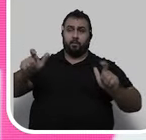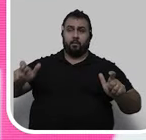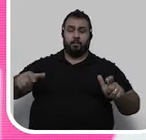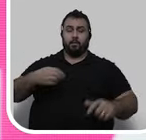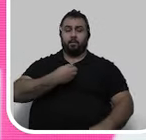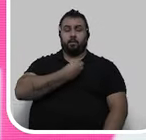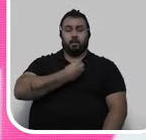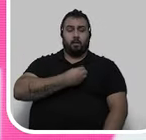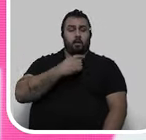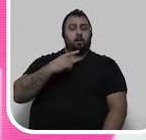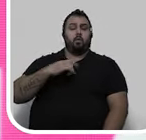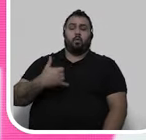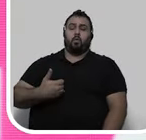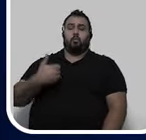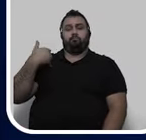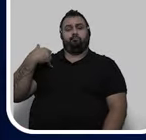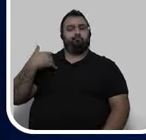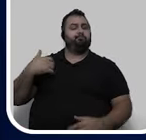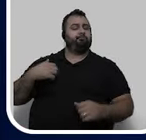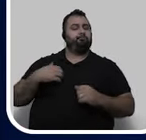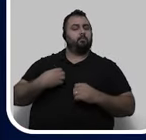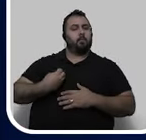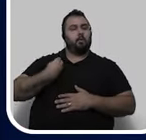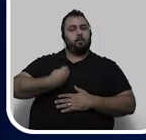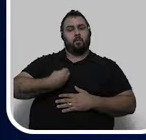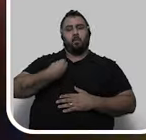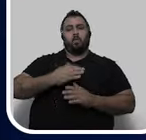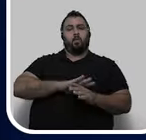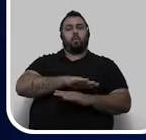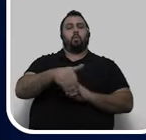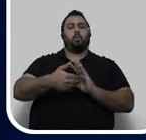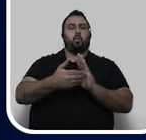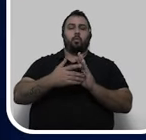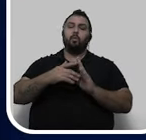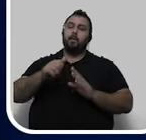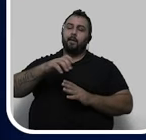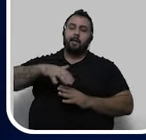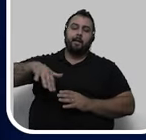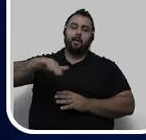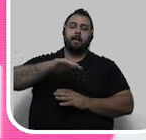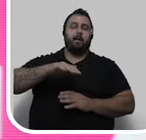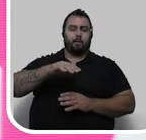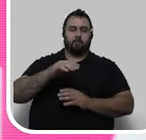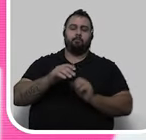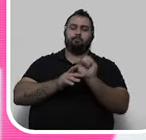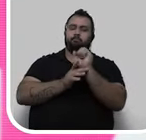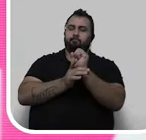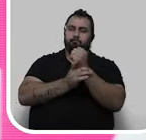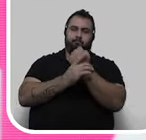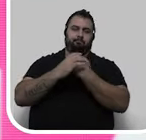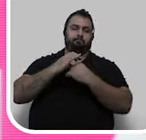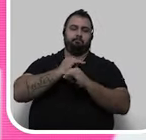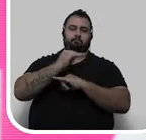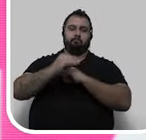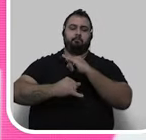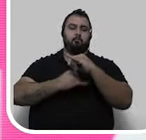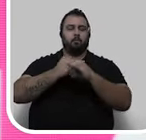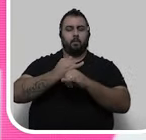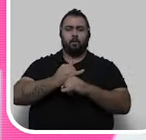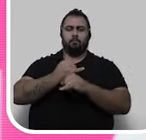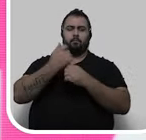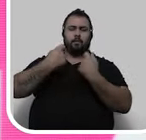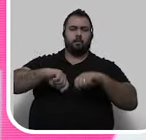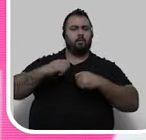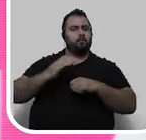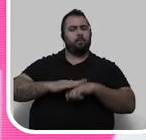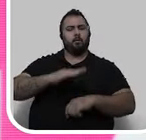imenso da minha vida de poder ter participado, né, quase toda ela em cibersegurança. E a gente precisa cada vez mais de pessoas que